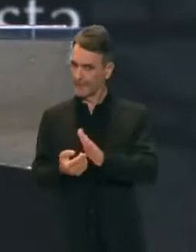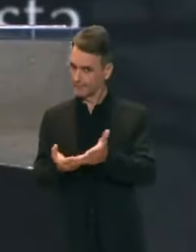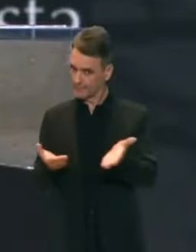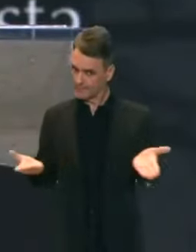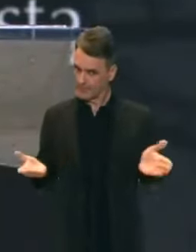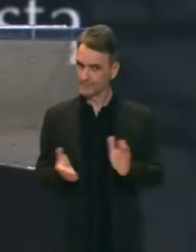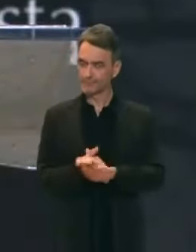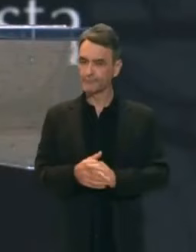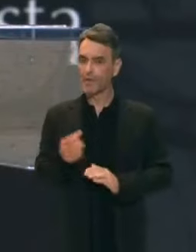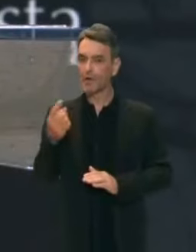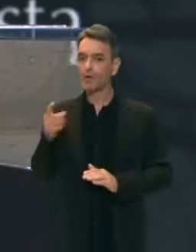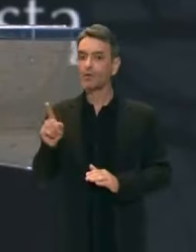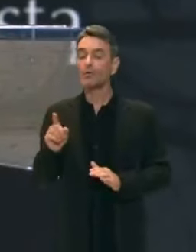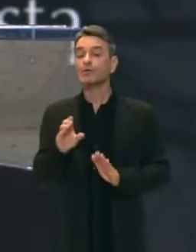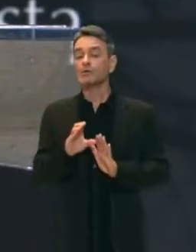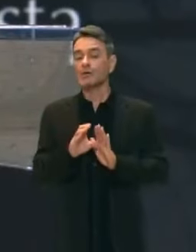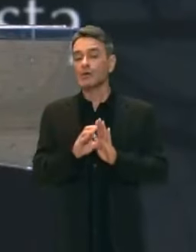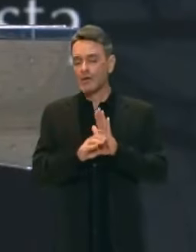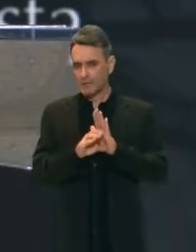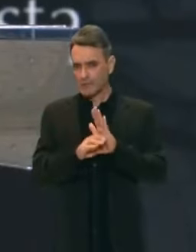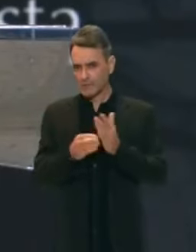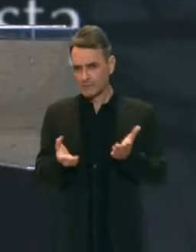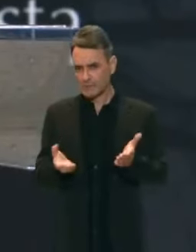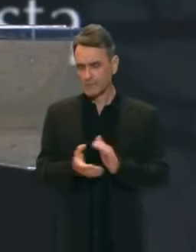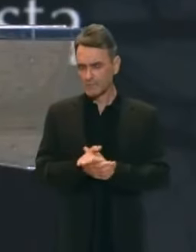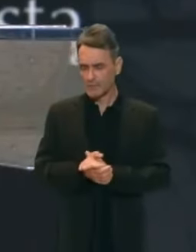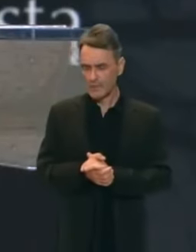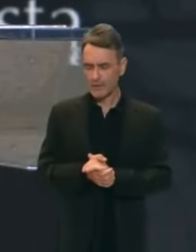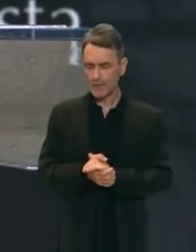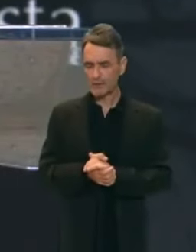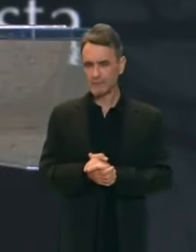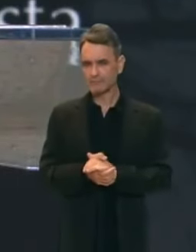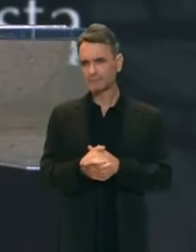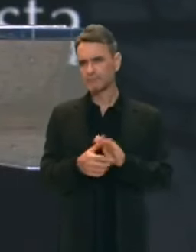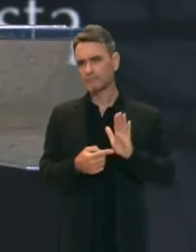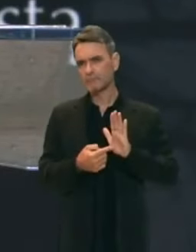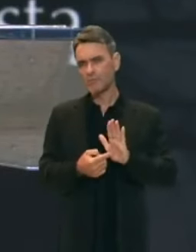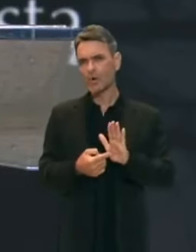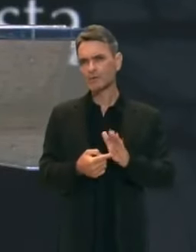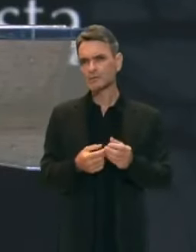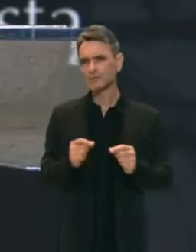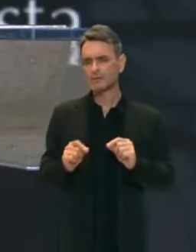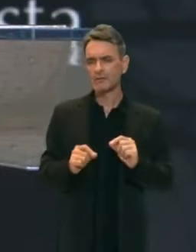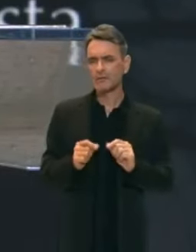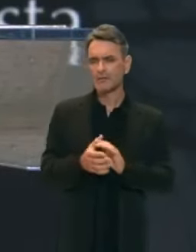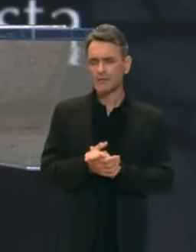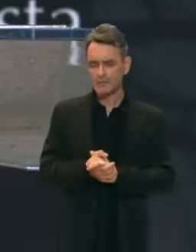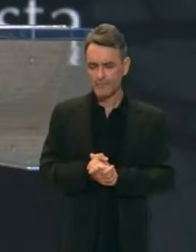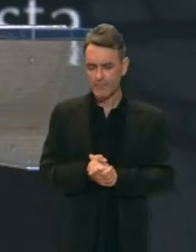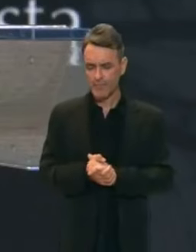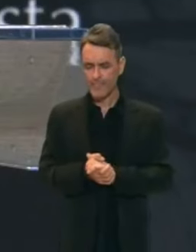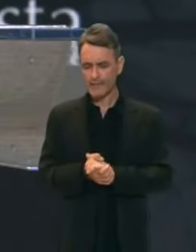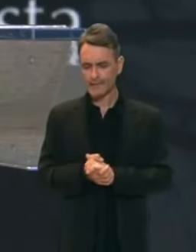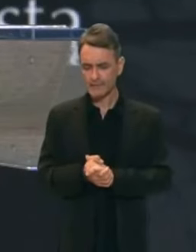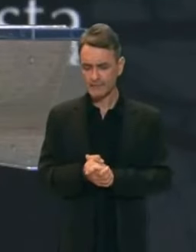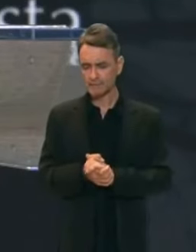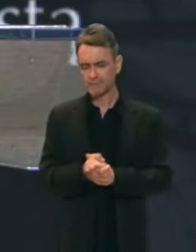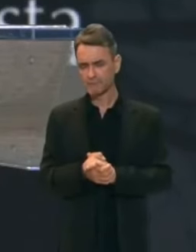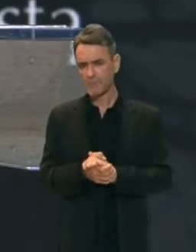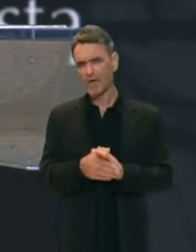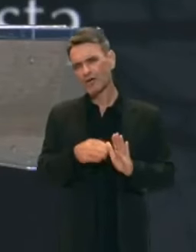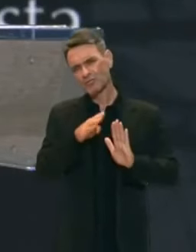último capítulo, encerra essa narração, eu diria que essa lista tão linda de